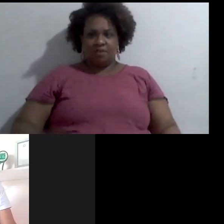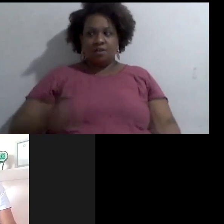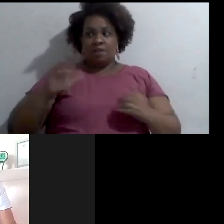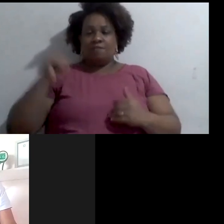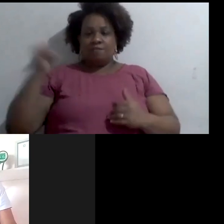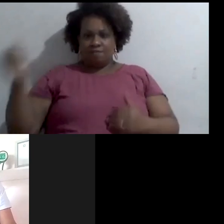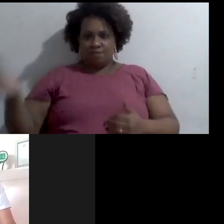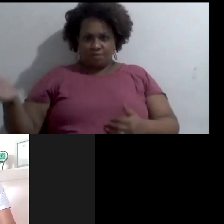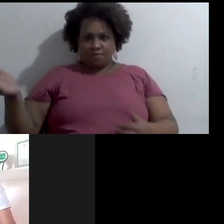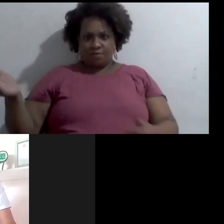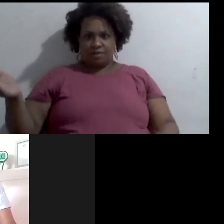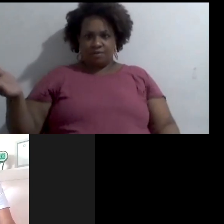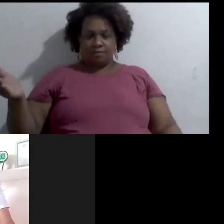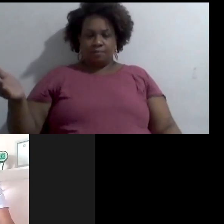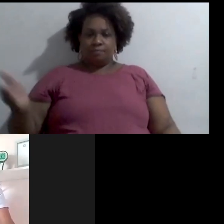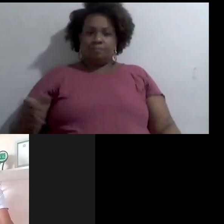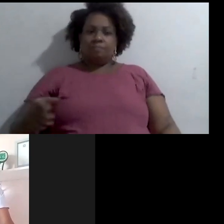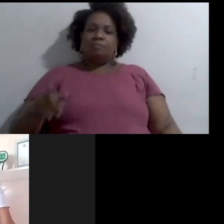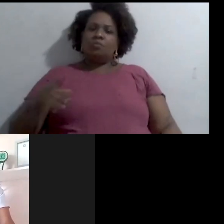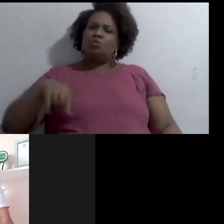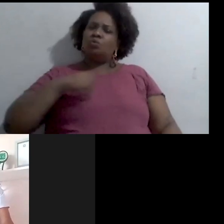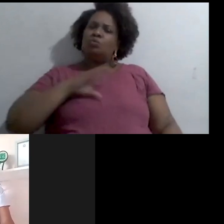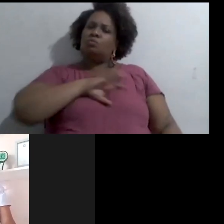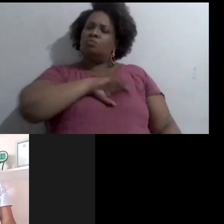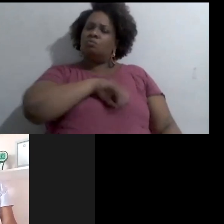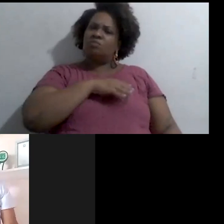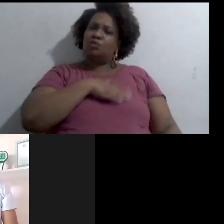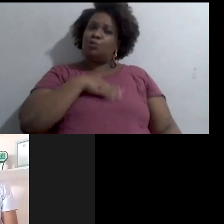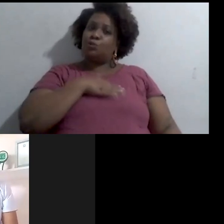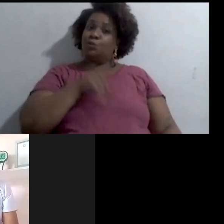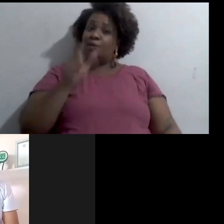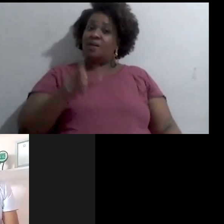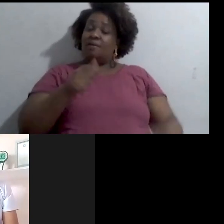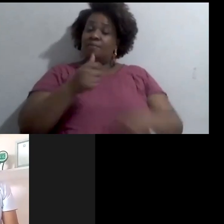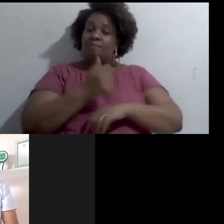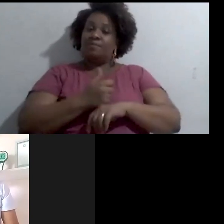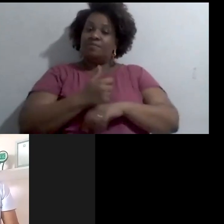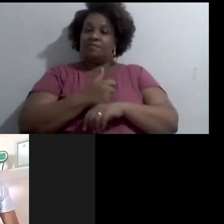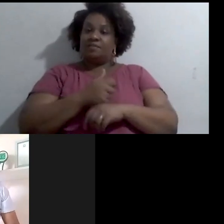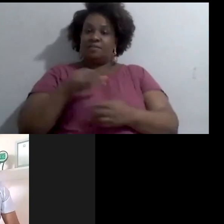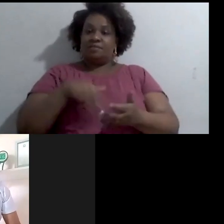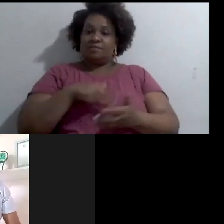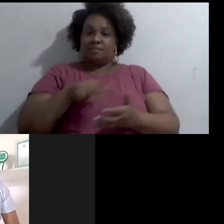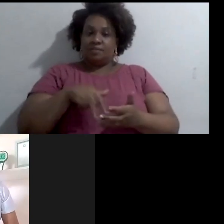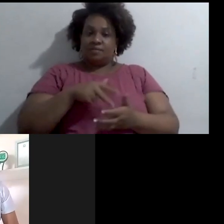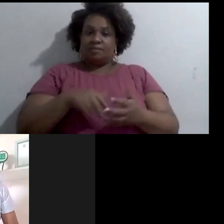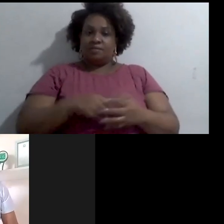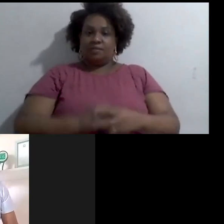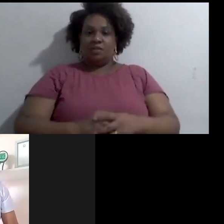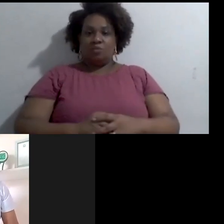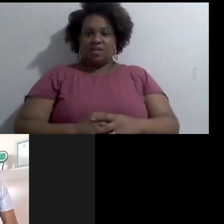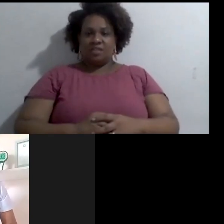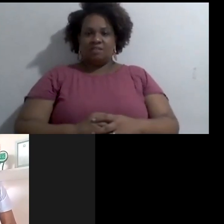Então, dança é uma coisa que todo mundo abraçou como o profissional da dança. E não é isso, a gente sabe que não é